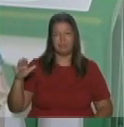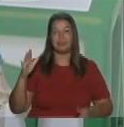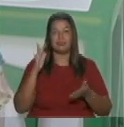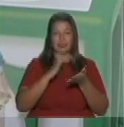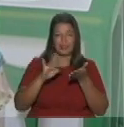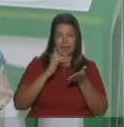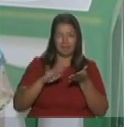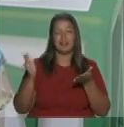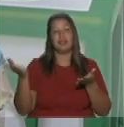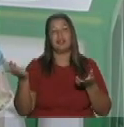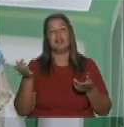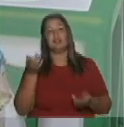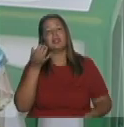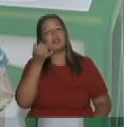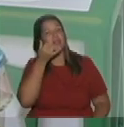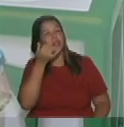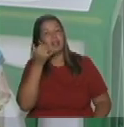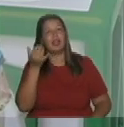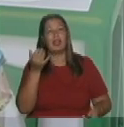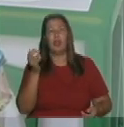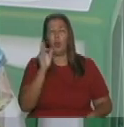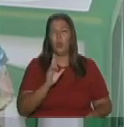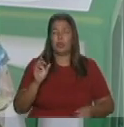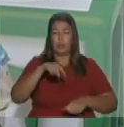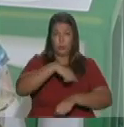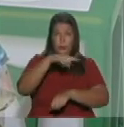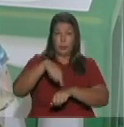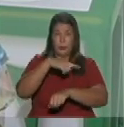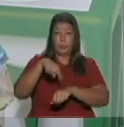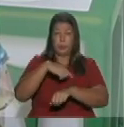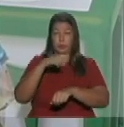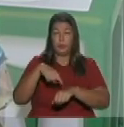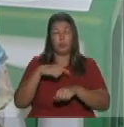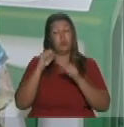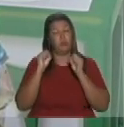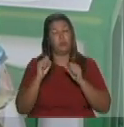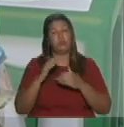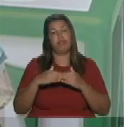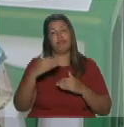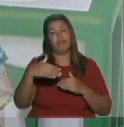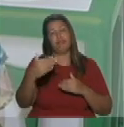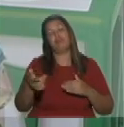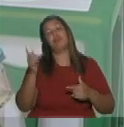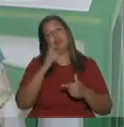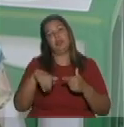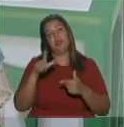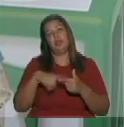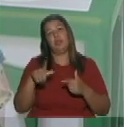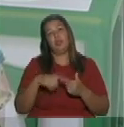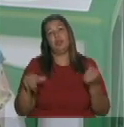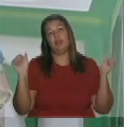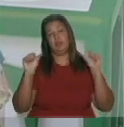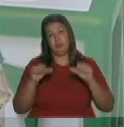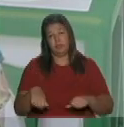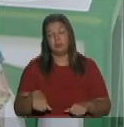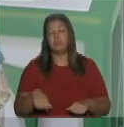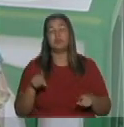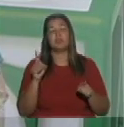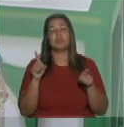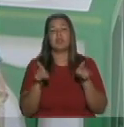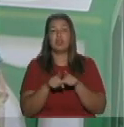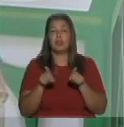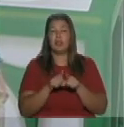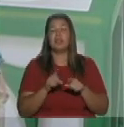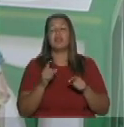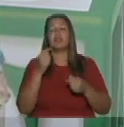de tablet e celular por criança, né? E o nome do estudo, né, um dos títulos, é que o tablet,